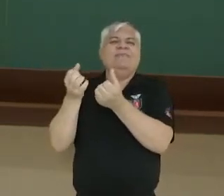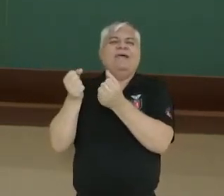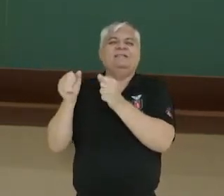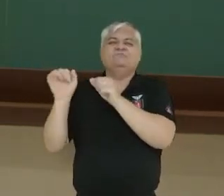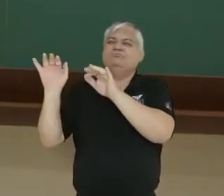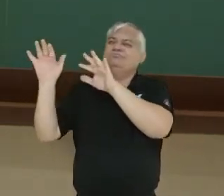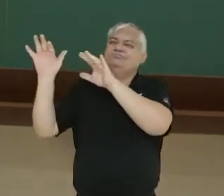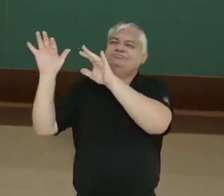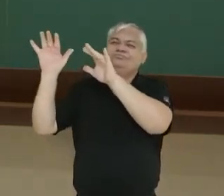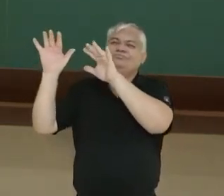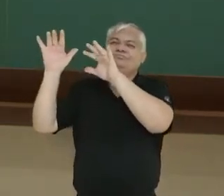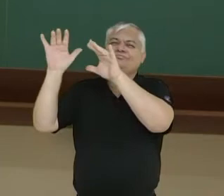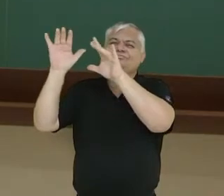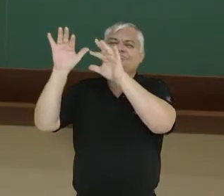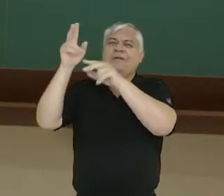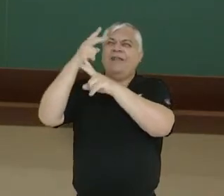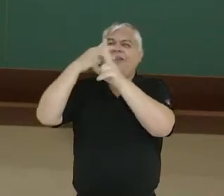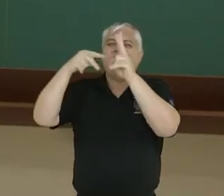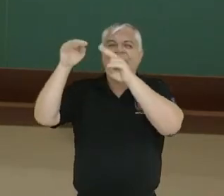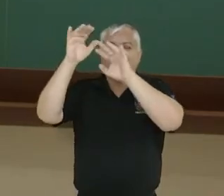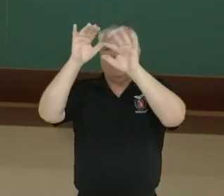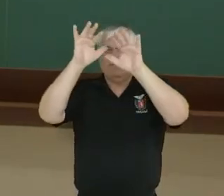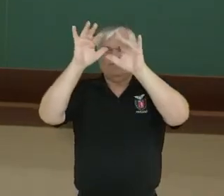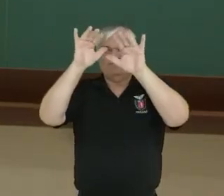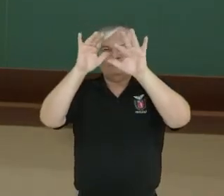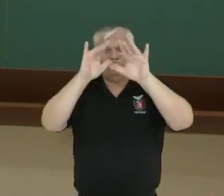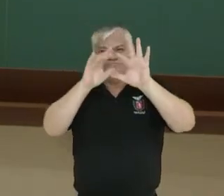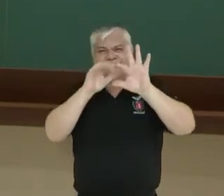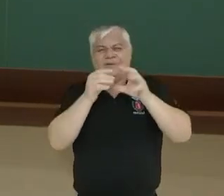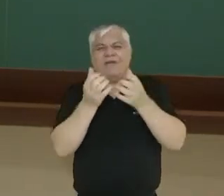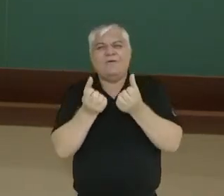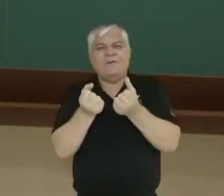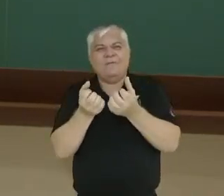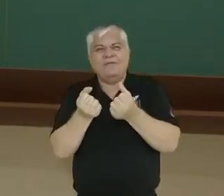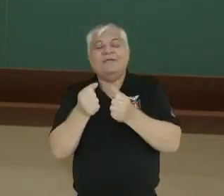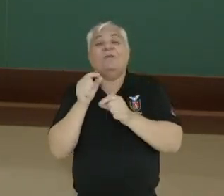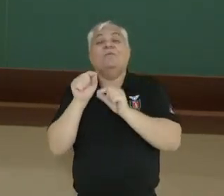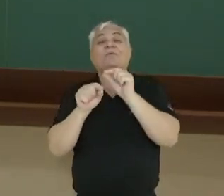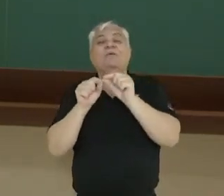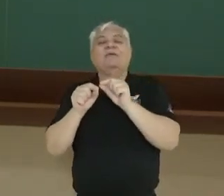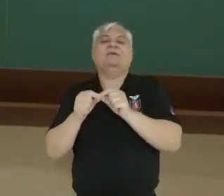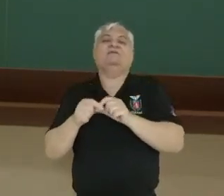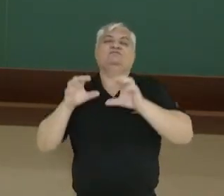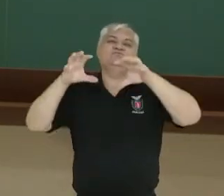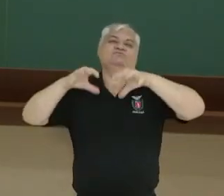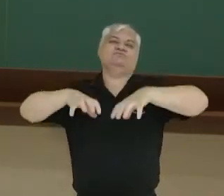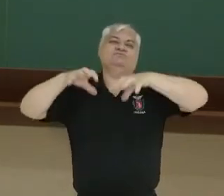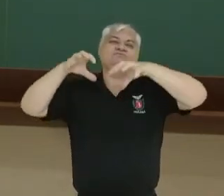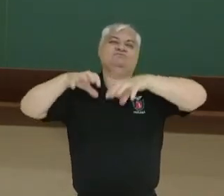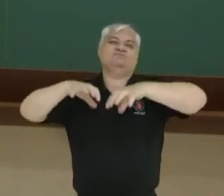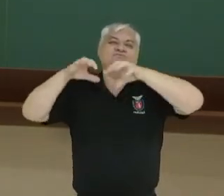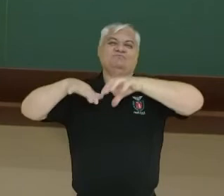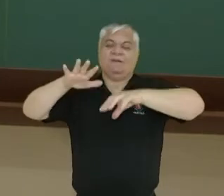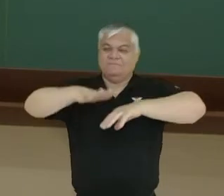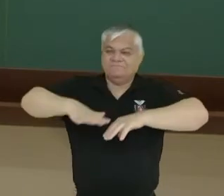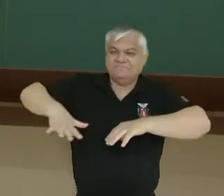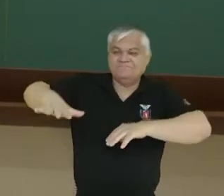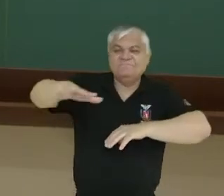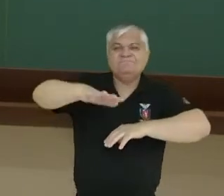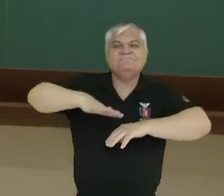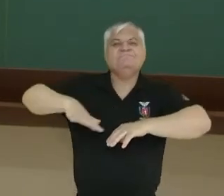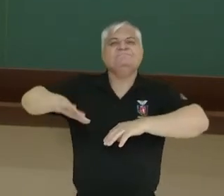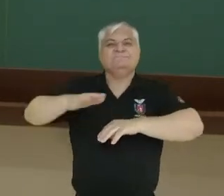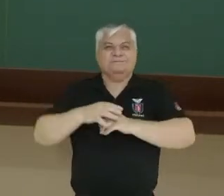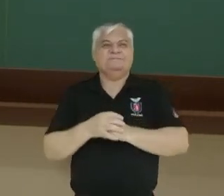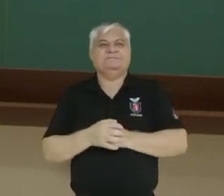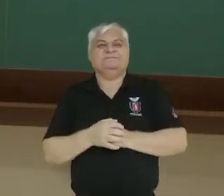é trazida pelos ventos e vai aumentar, por exemplo, ali a quantidade de chuvas nessa porção da